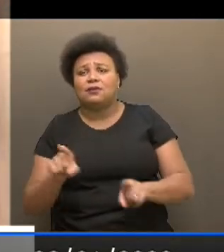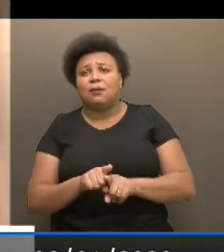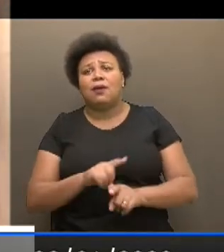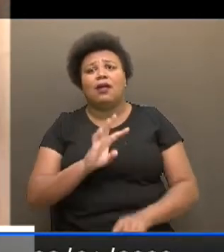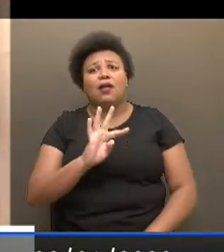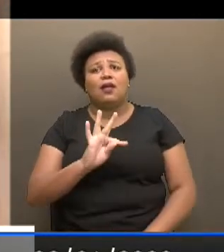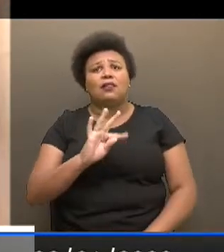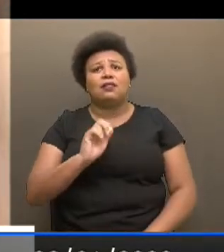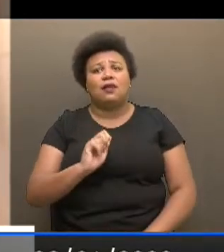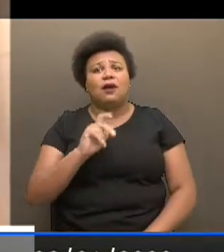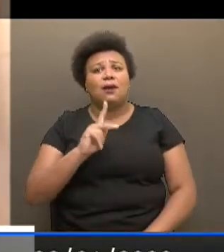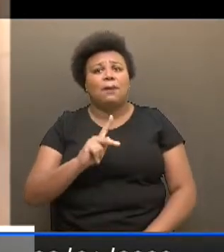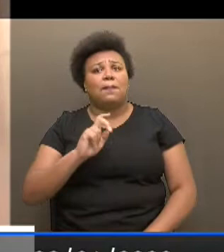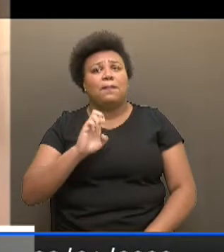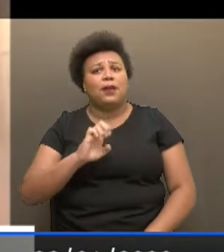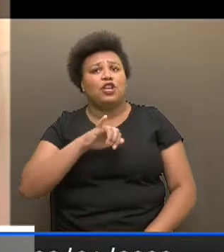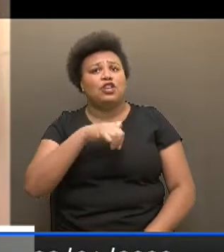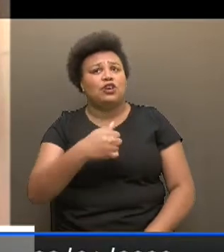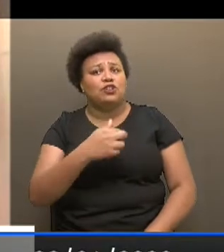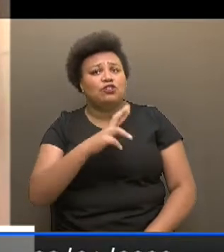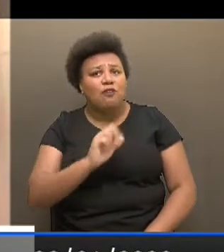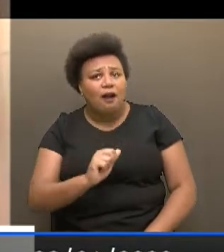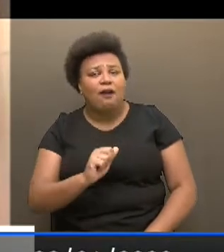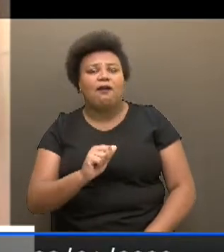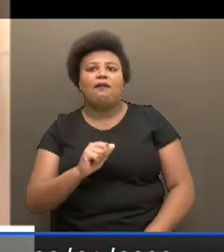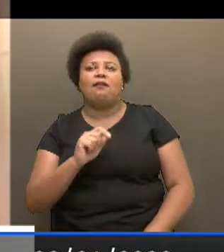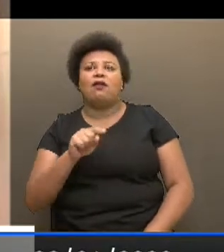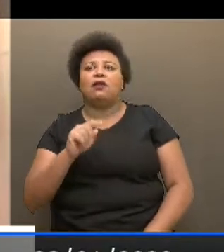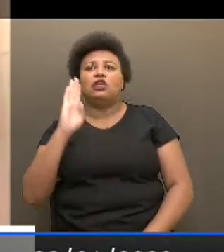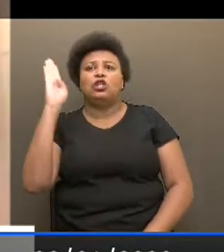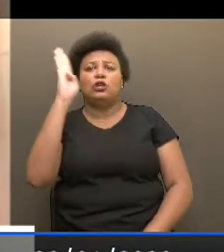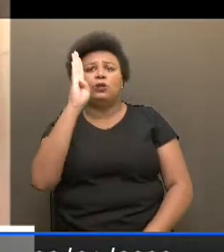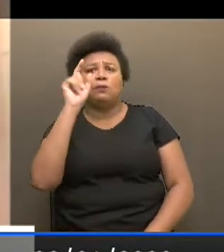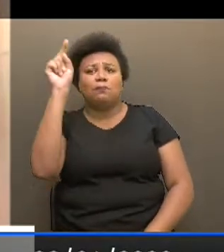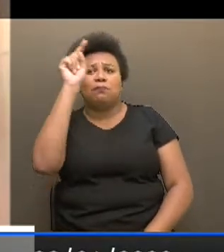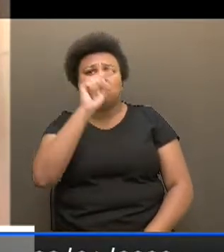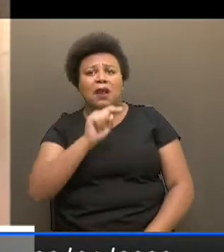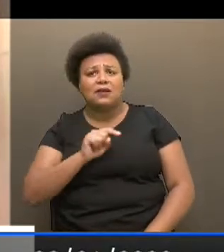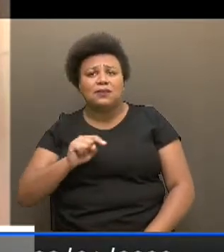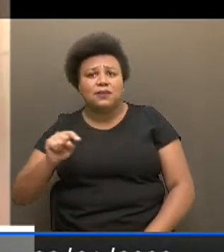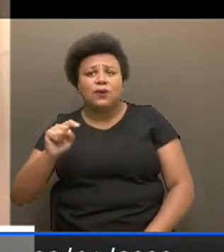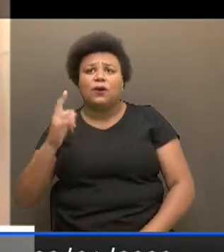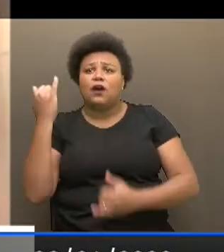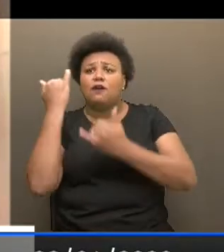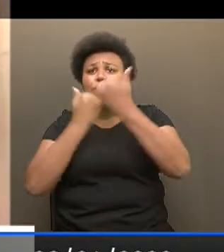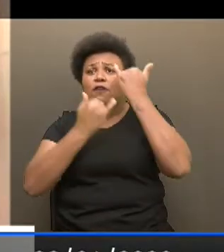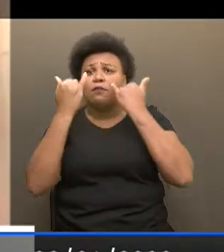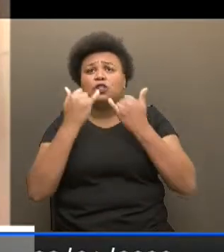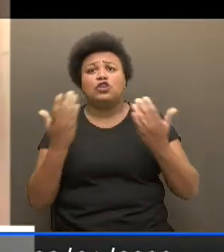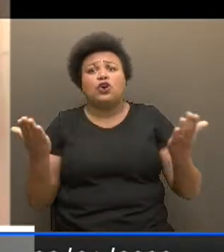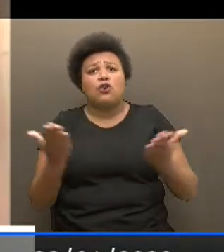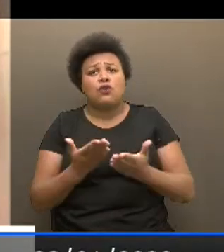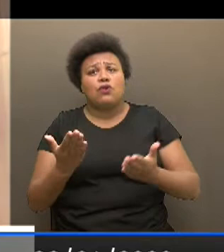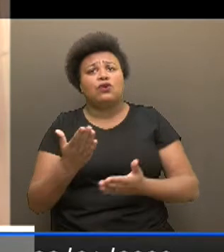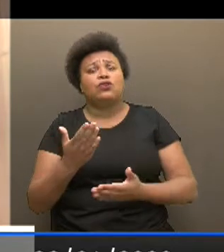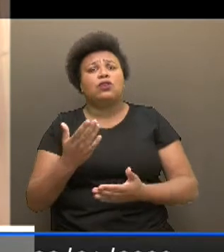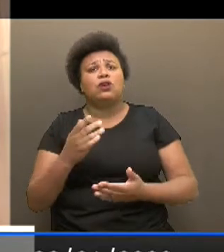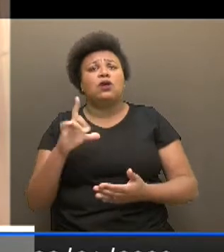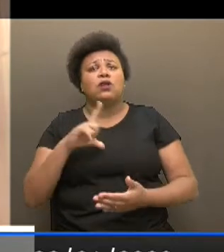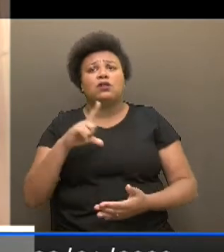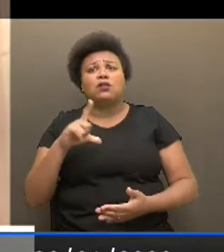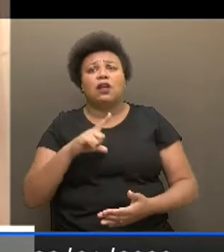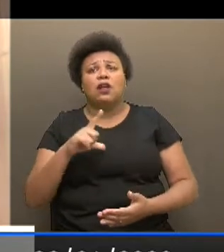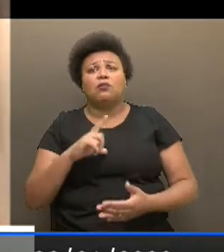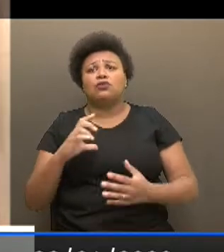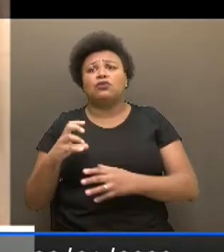na Agro Daniele, e no Brasil, pelo que nós temos informação, hoje nós não temos além de